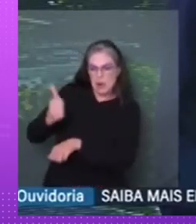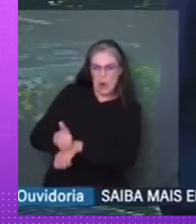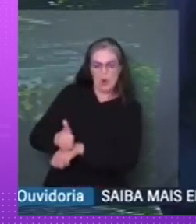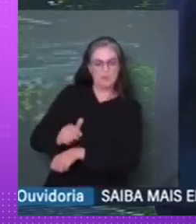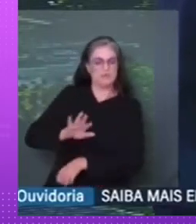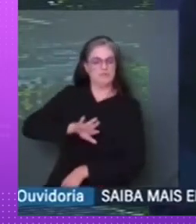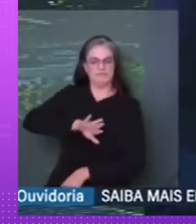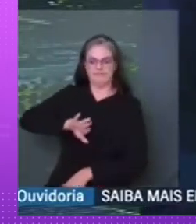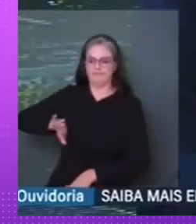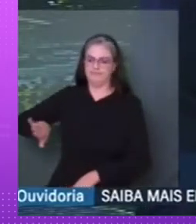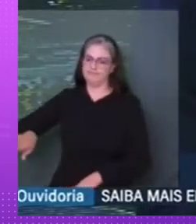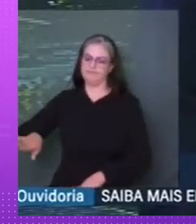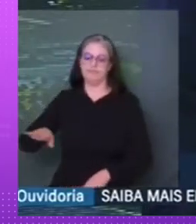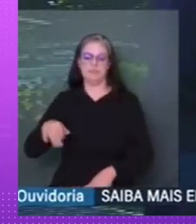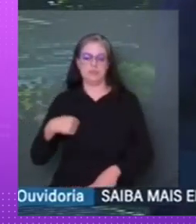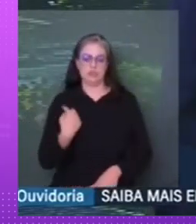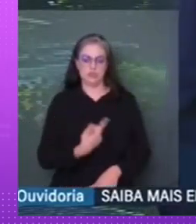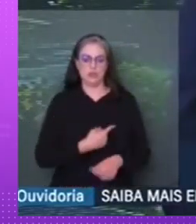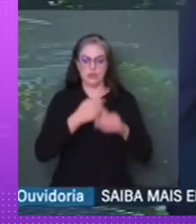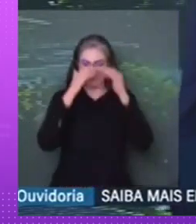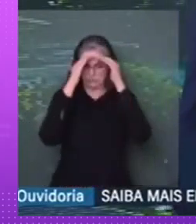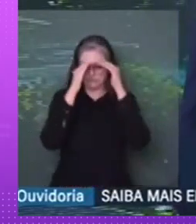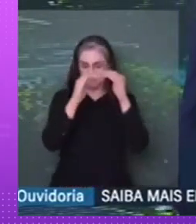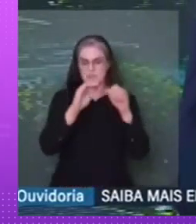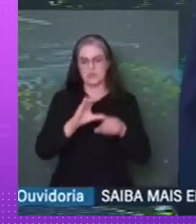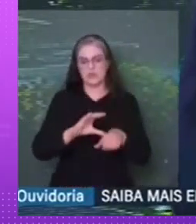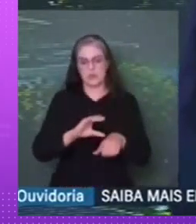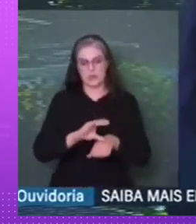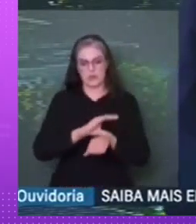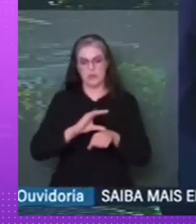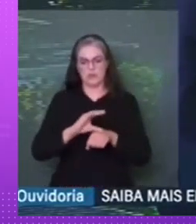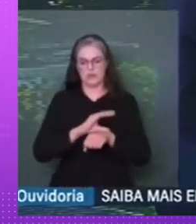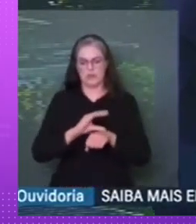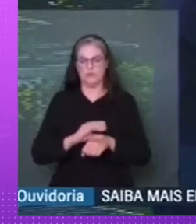ser explicadas, se não agora, ao longo da história.